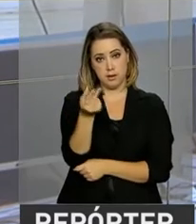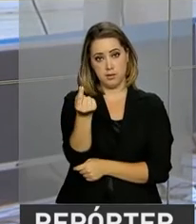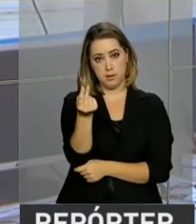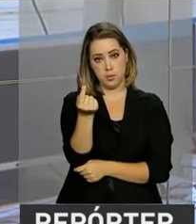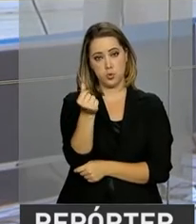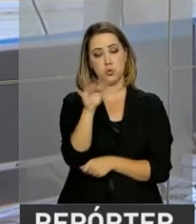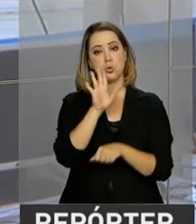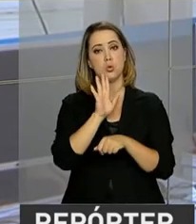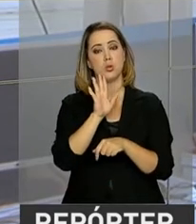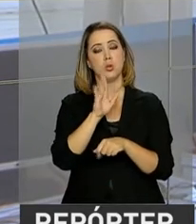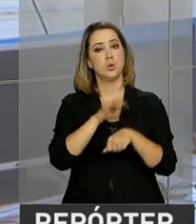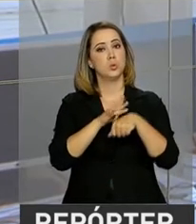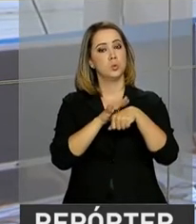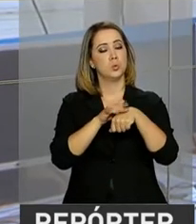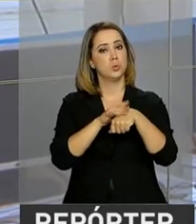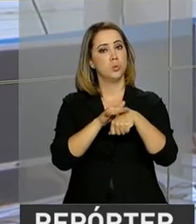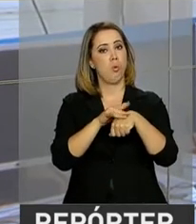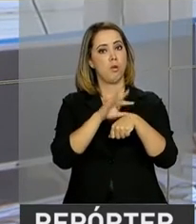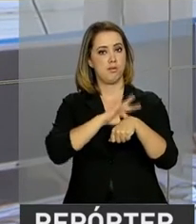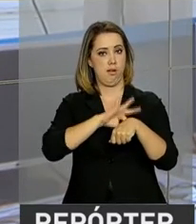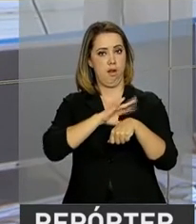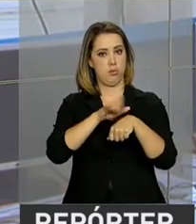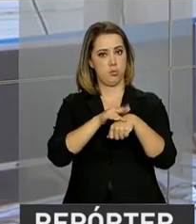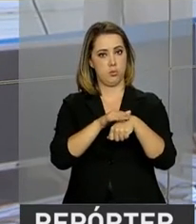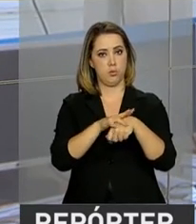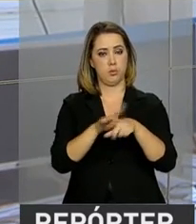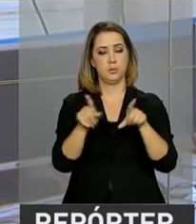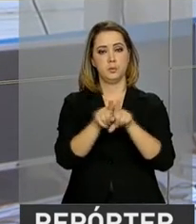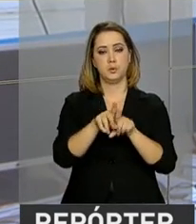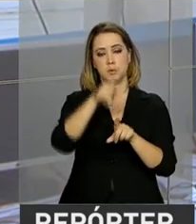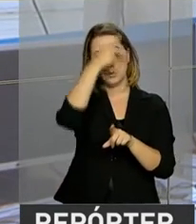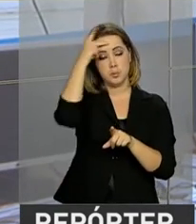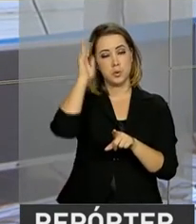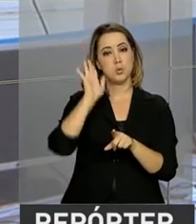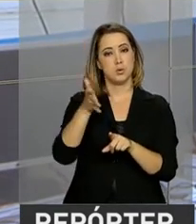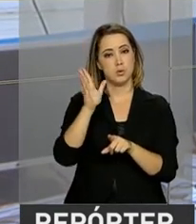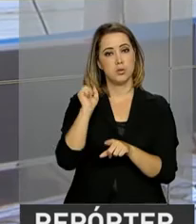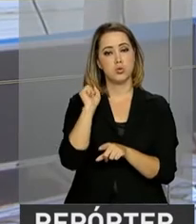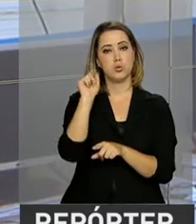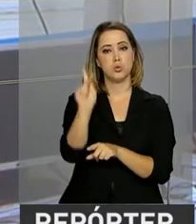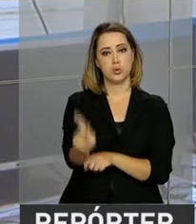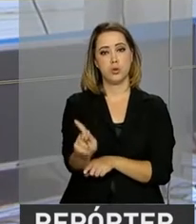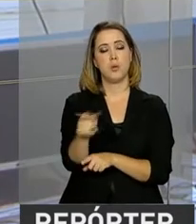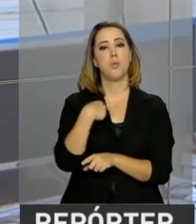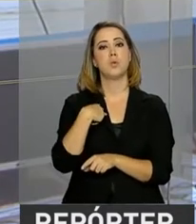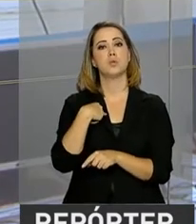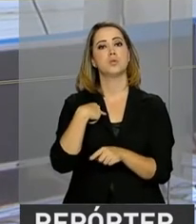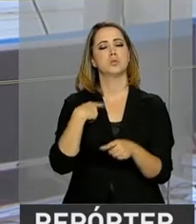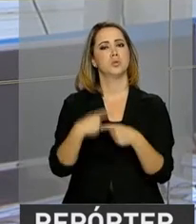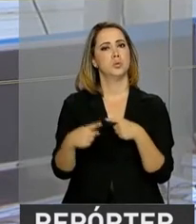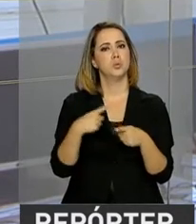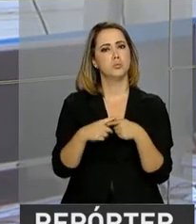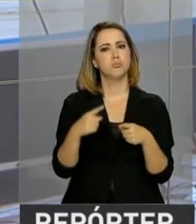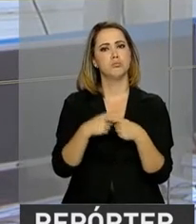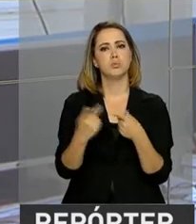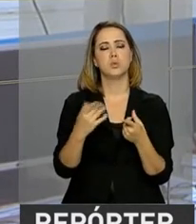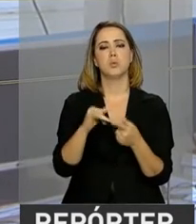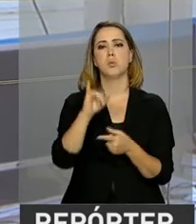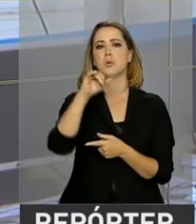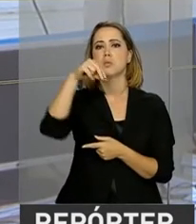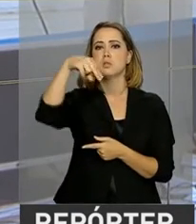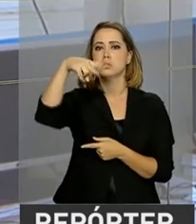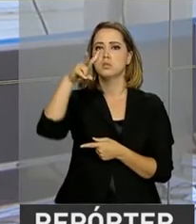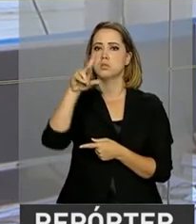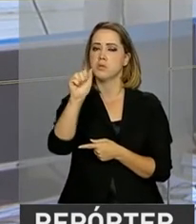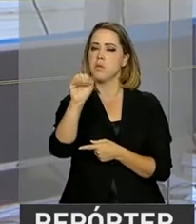perícia médica há mais de dois anos e também aposentados por invalidez com menos de 60 anos e que recebem o benefício há mais de